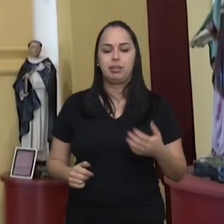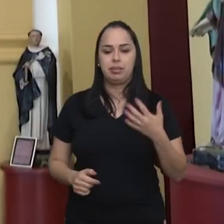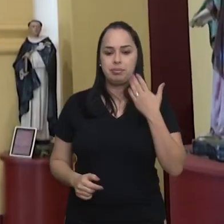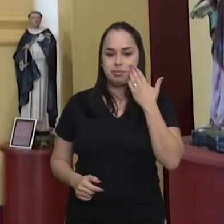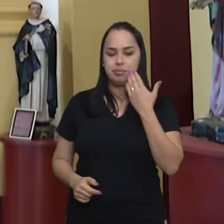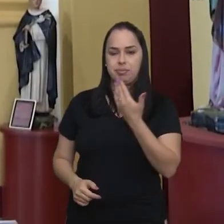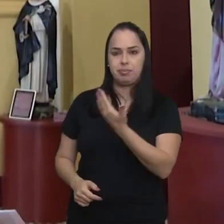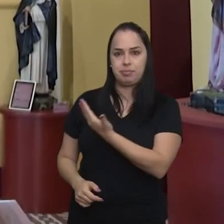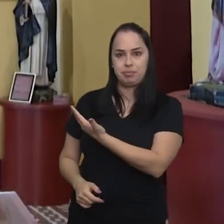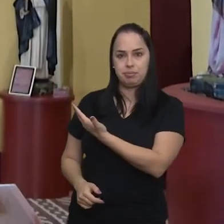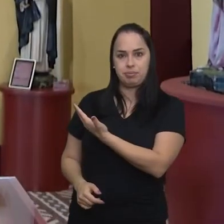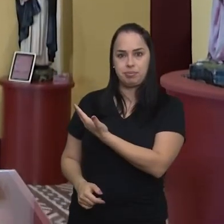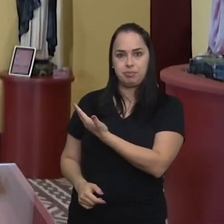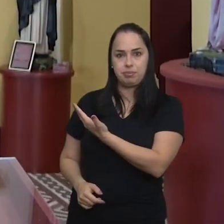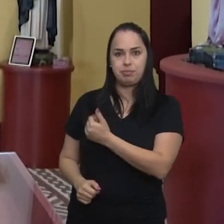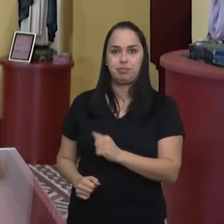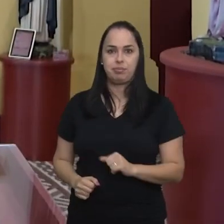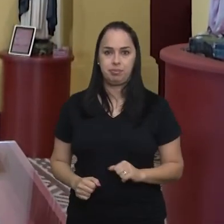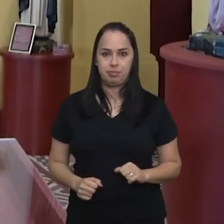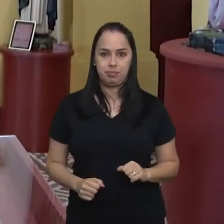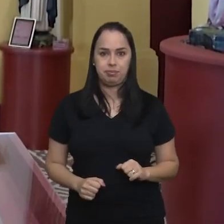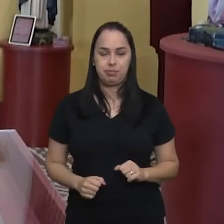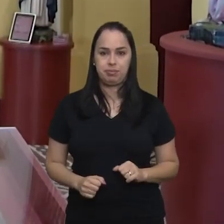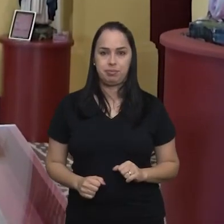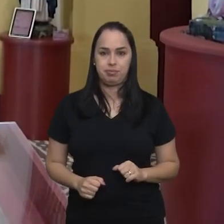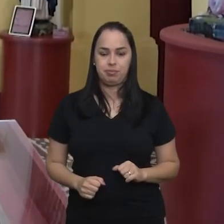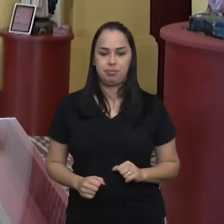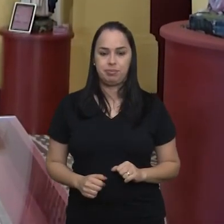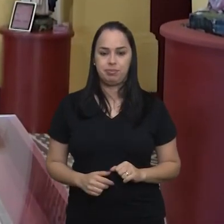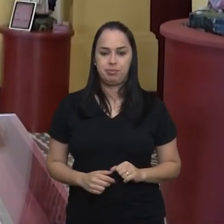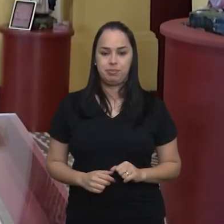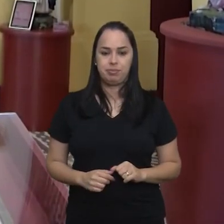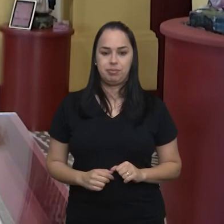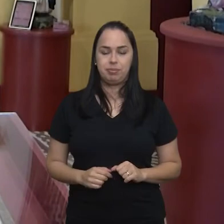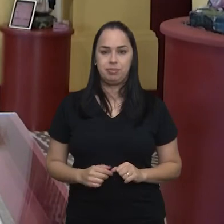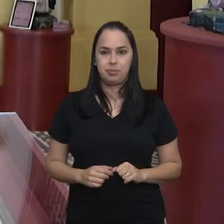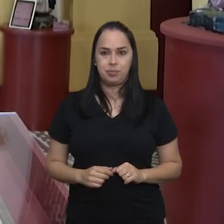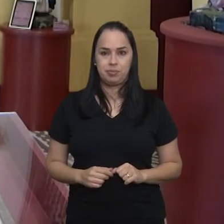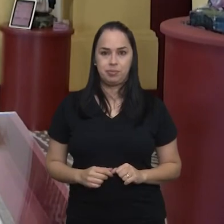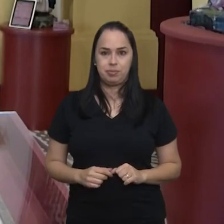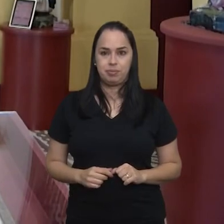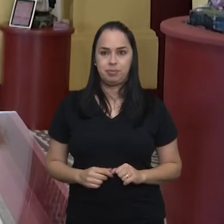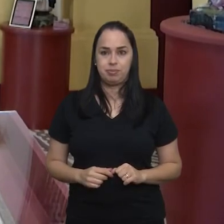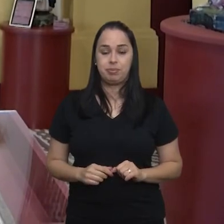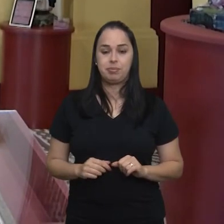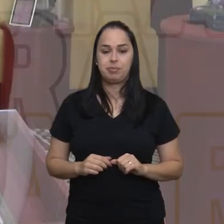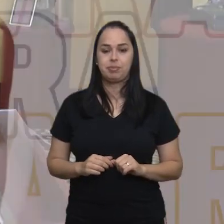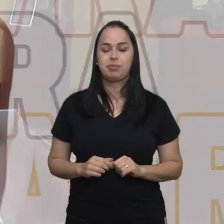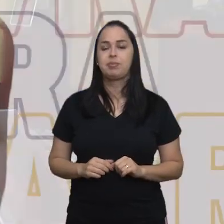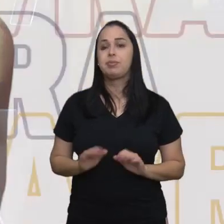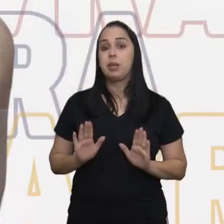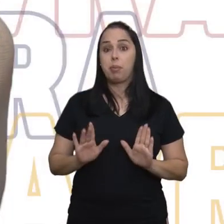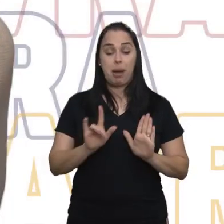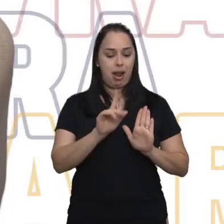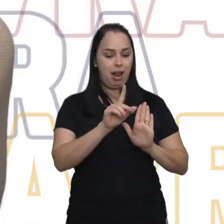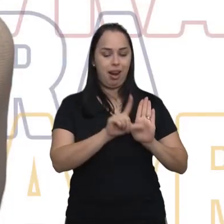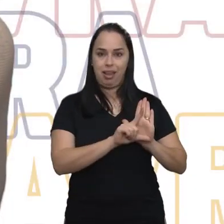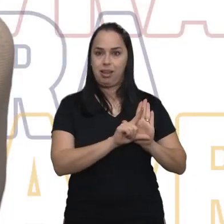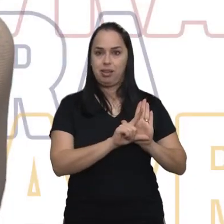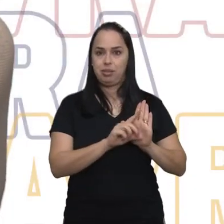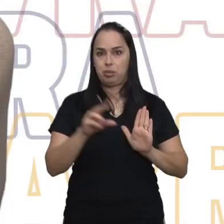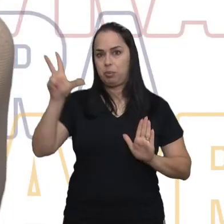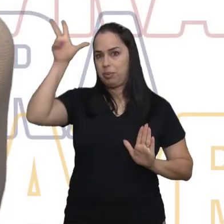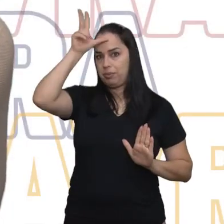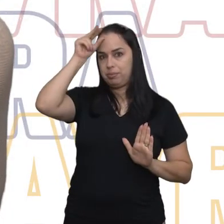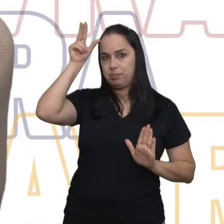EP1, que é datado de 11 de agosto de 1988, uma lei municipal,